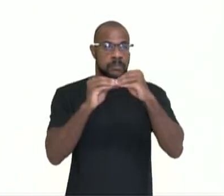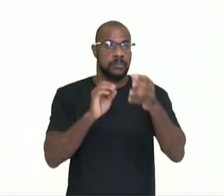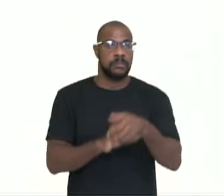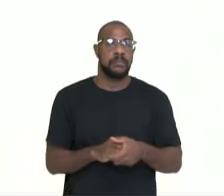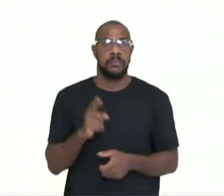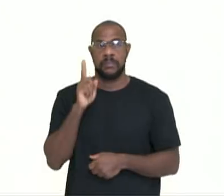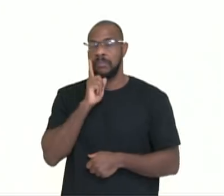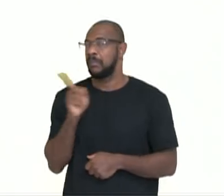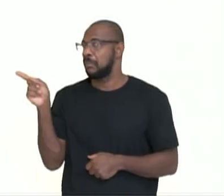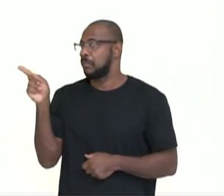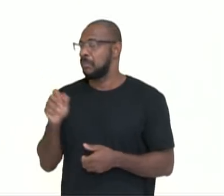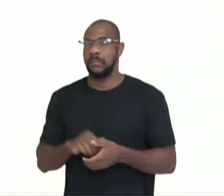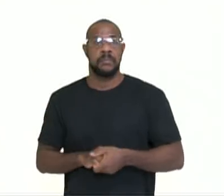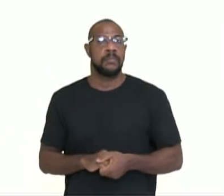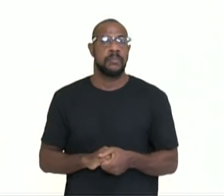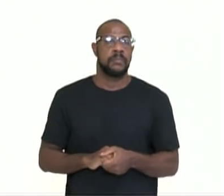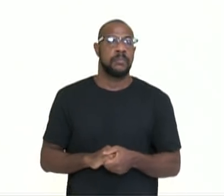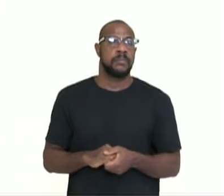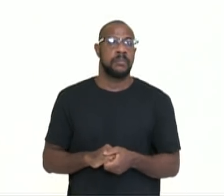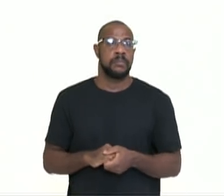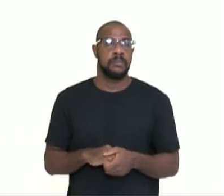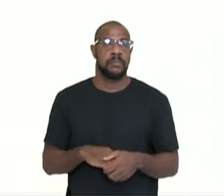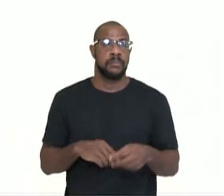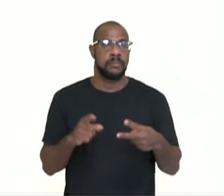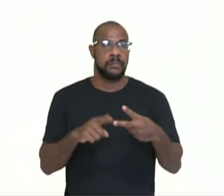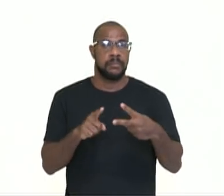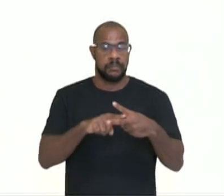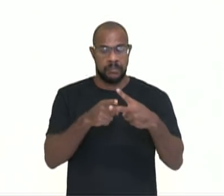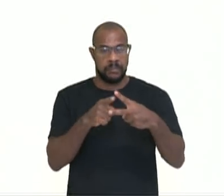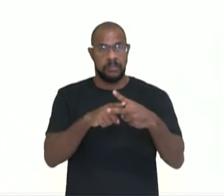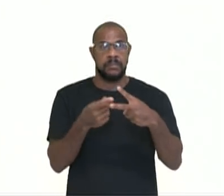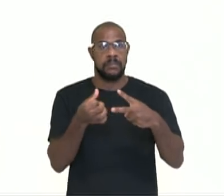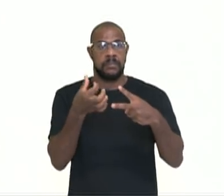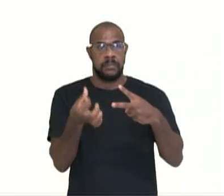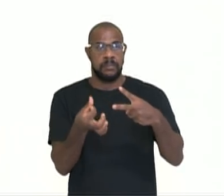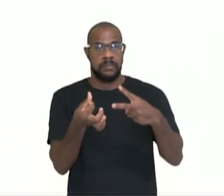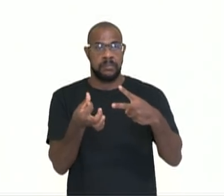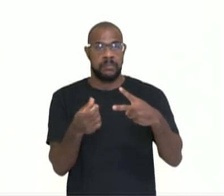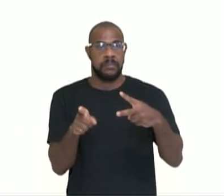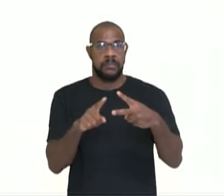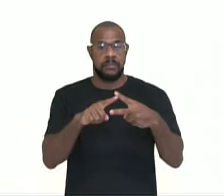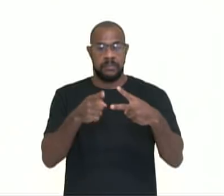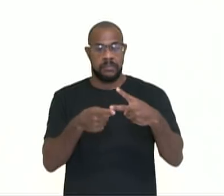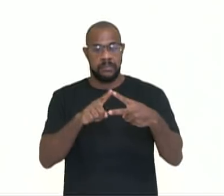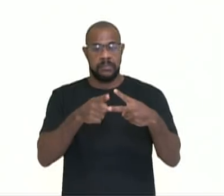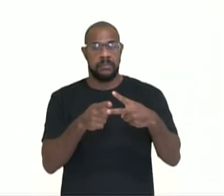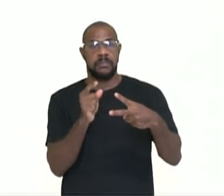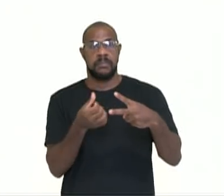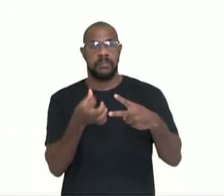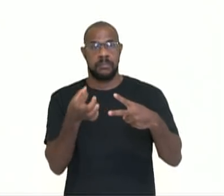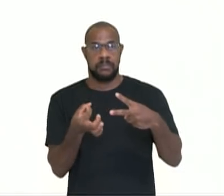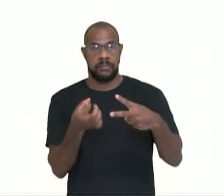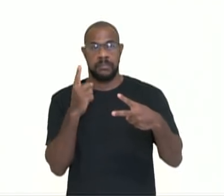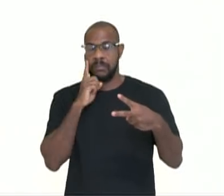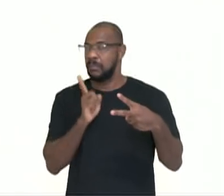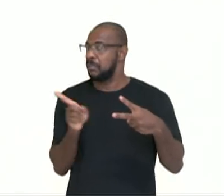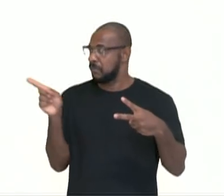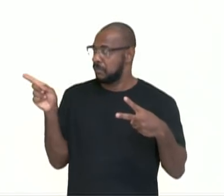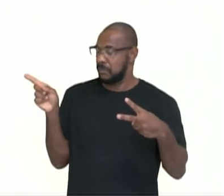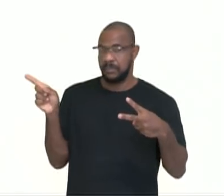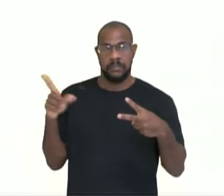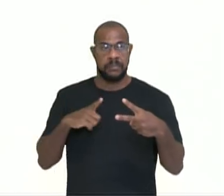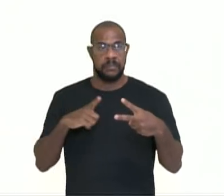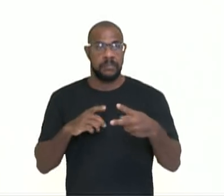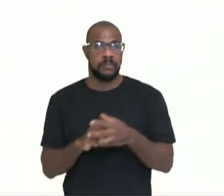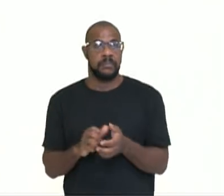que vocês anotem os dados, e o ângulo de 60 graus, e aqui a figura do pêndulo. Aqui na imagem para vocês,